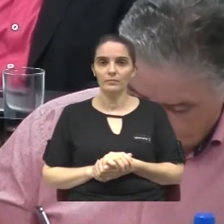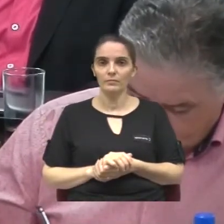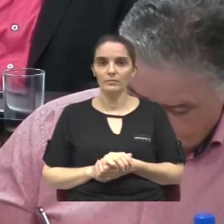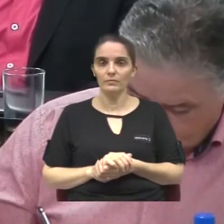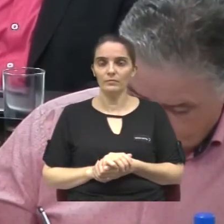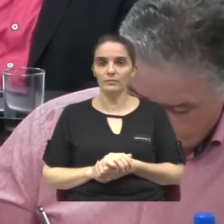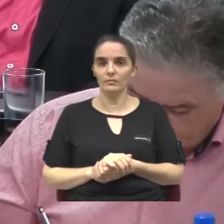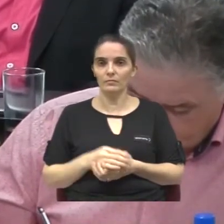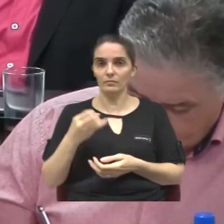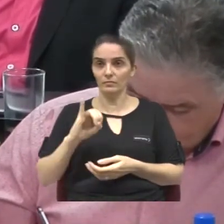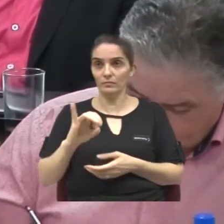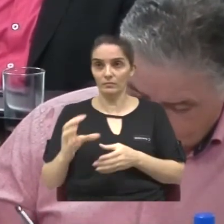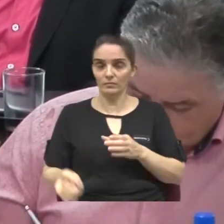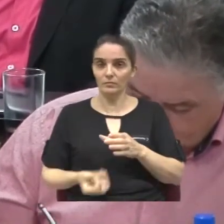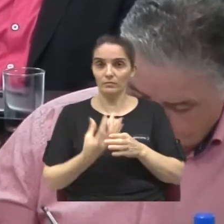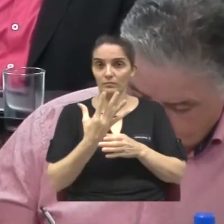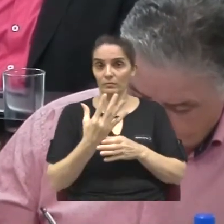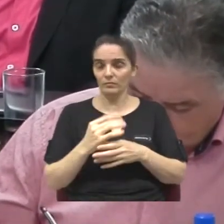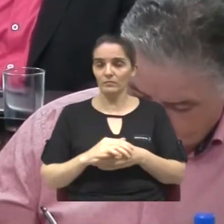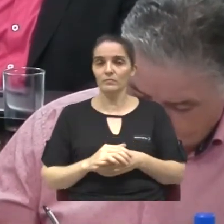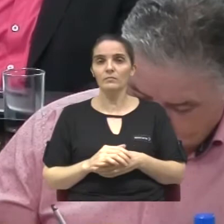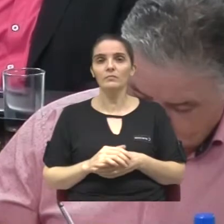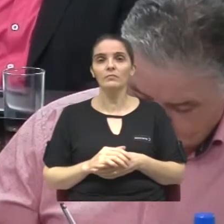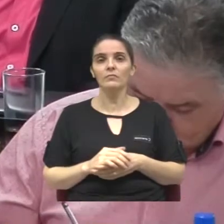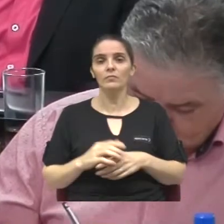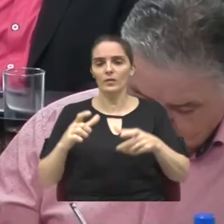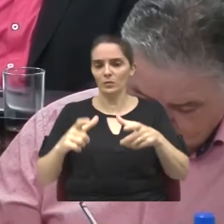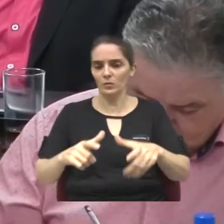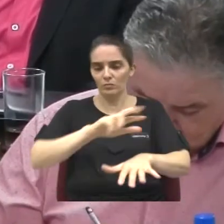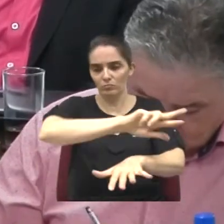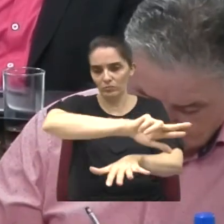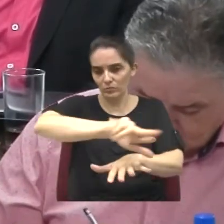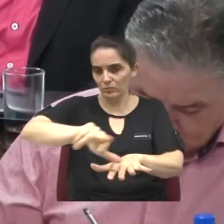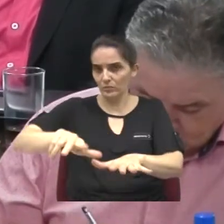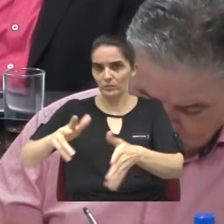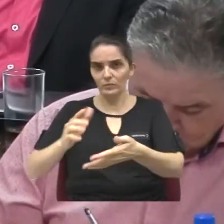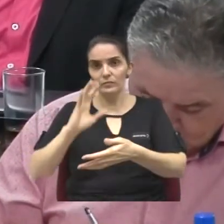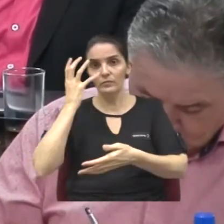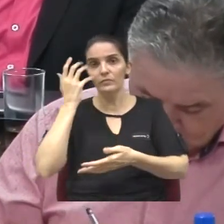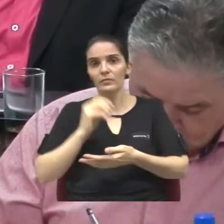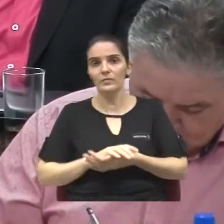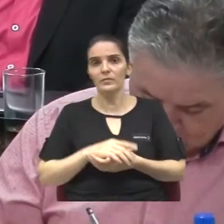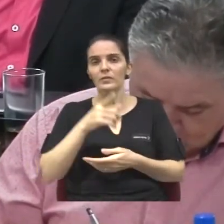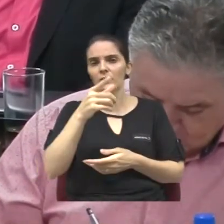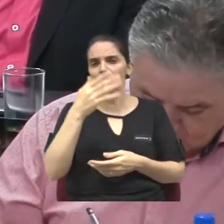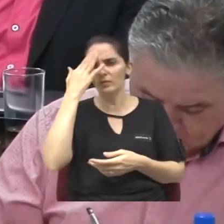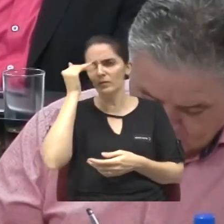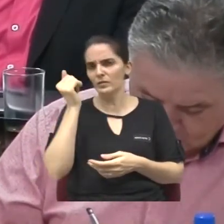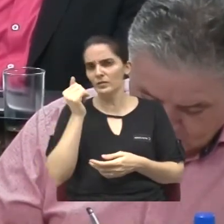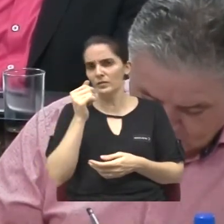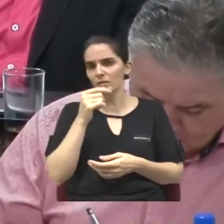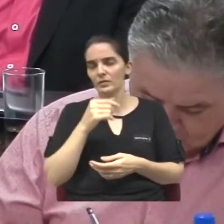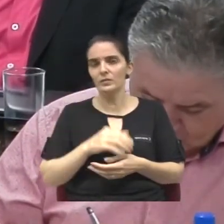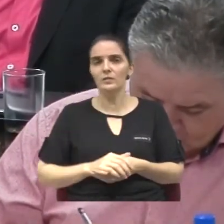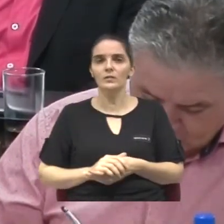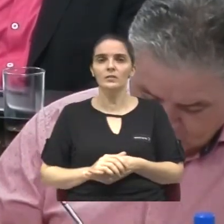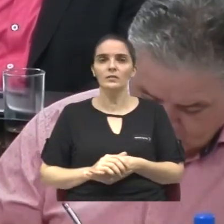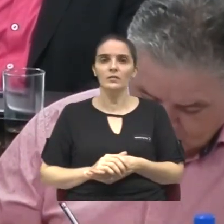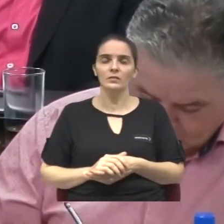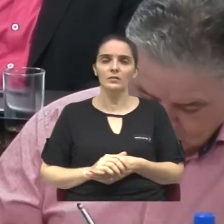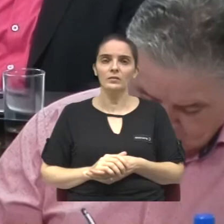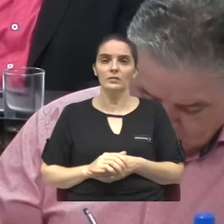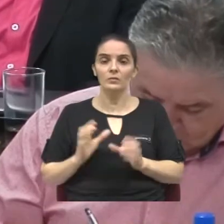se foi criado o setor de diversidade, que assim seja. O senhor sabe o que rege o país onde o senhor vive?